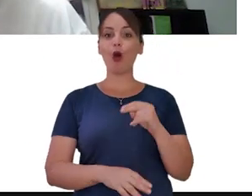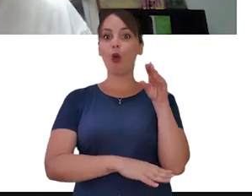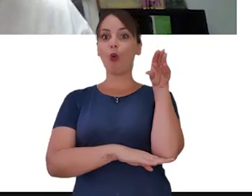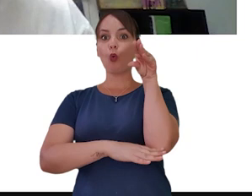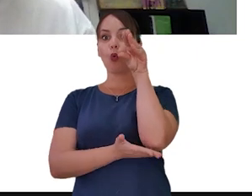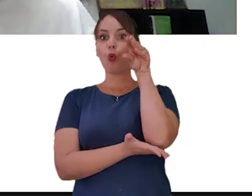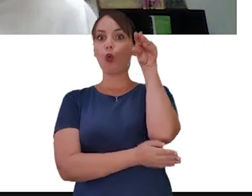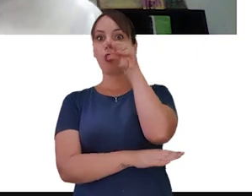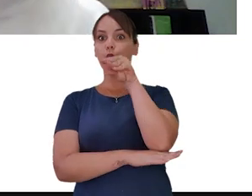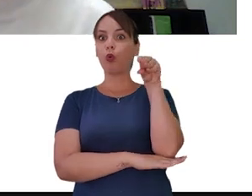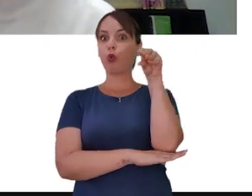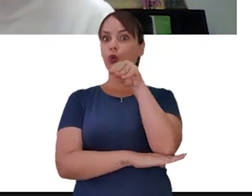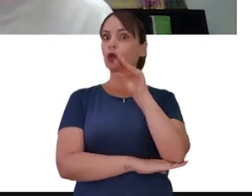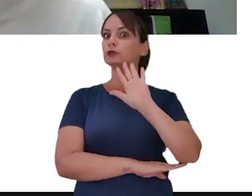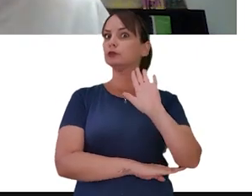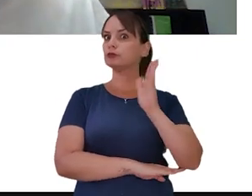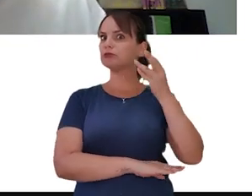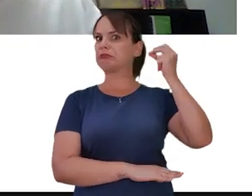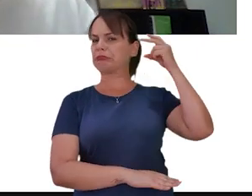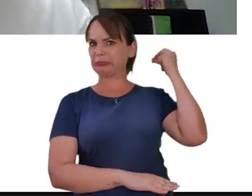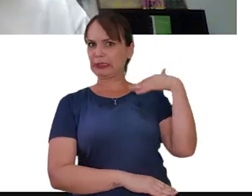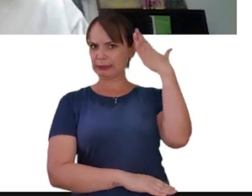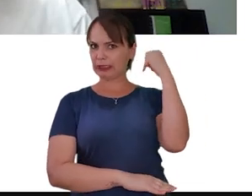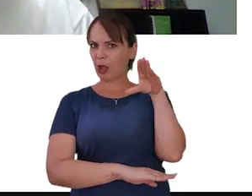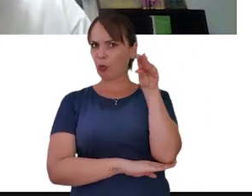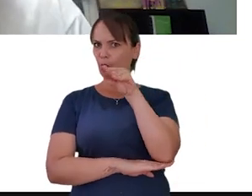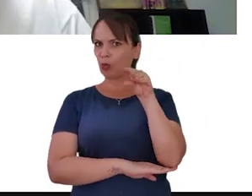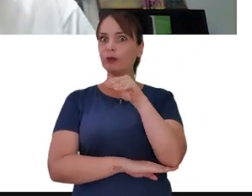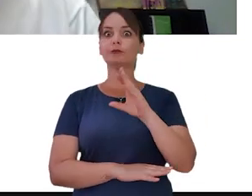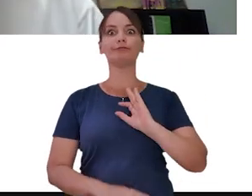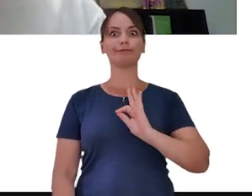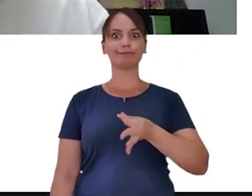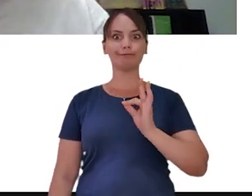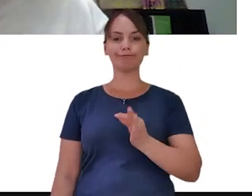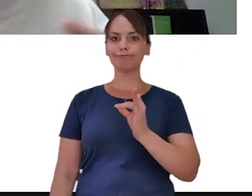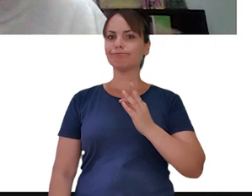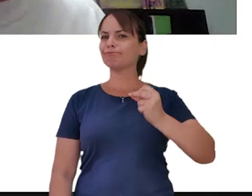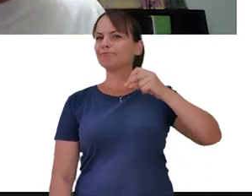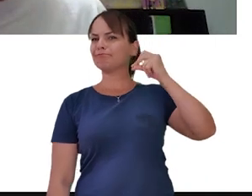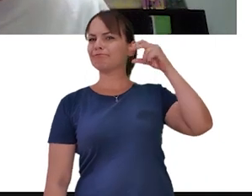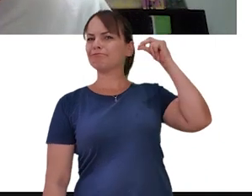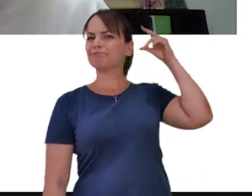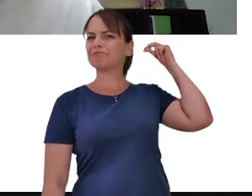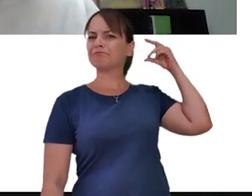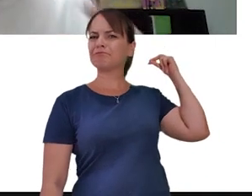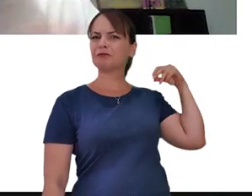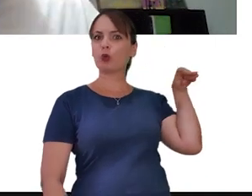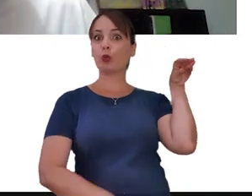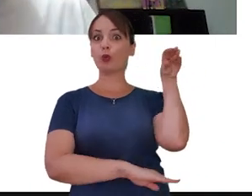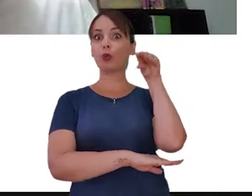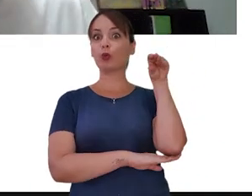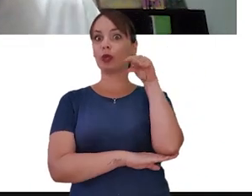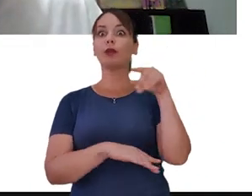bebiam. E, sério? Tá com dinossauro, né? Eles existiram há muito tempo atrás e